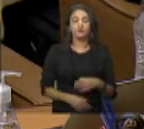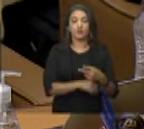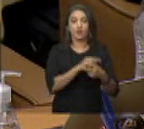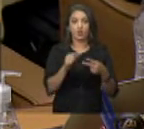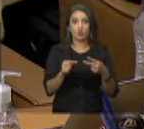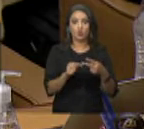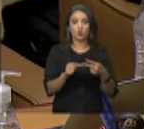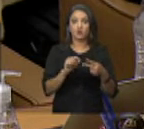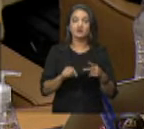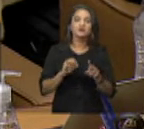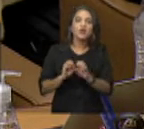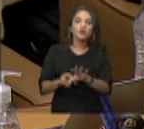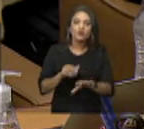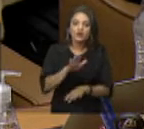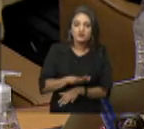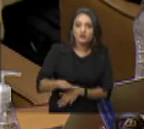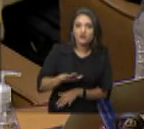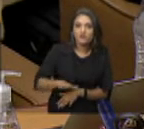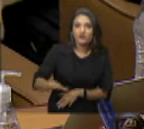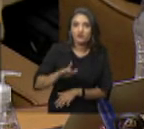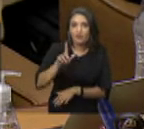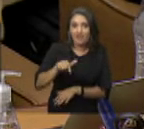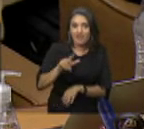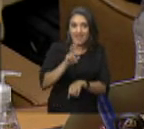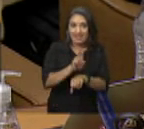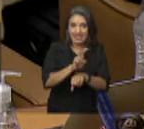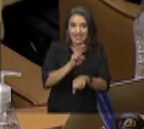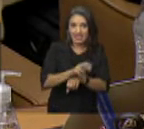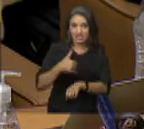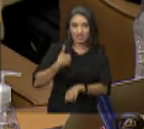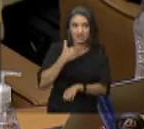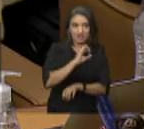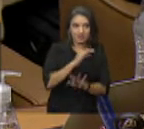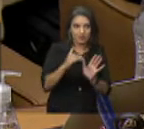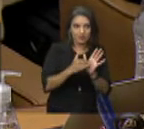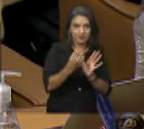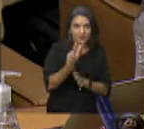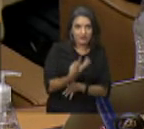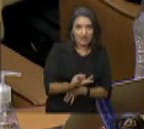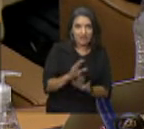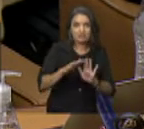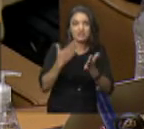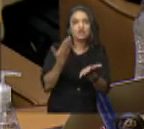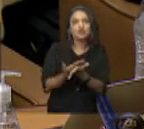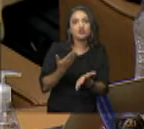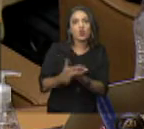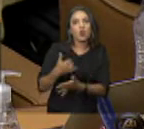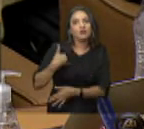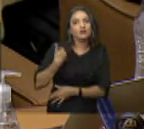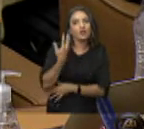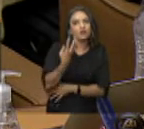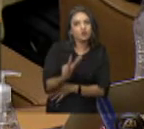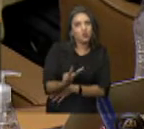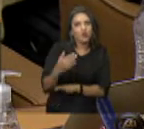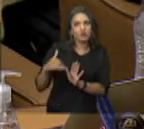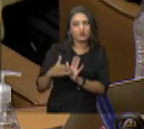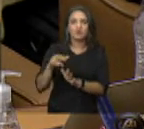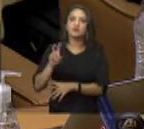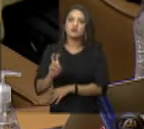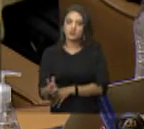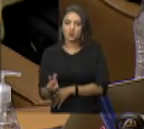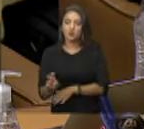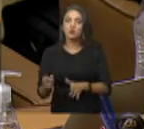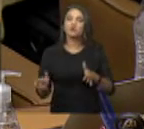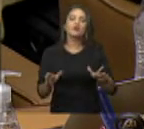a educação infantil compreende creche de 0 a 3 anos e a pré-escola de quatro a cinco anos sua